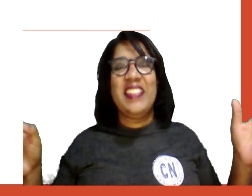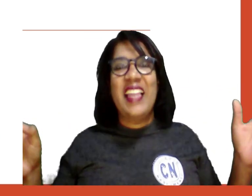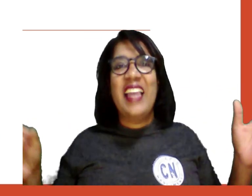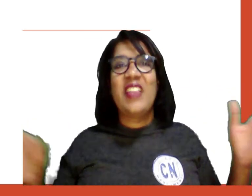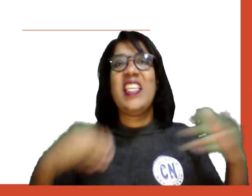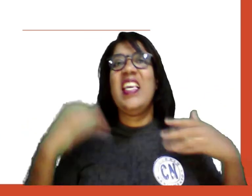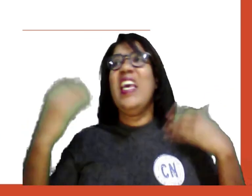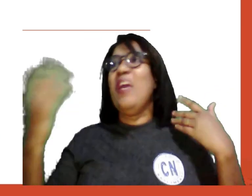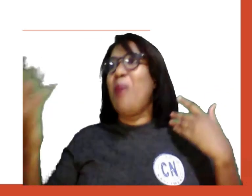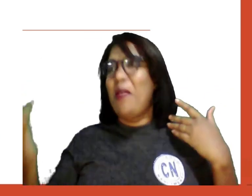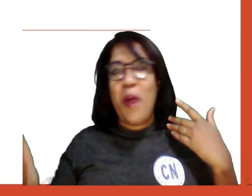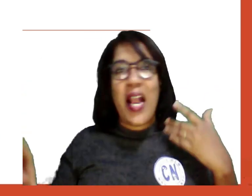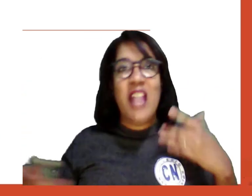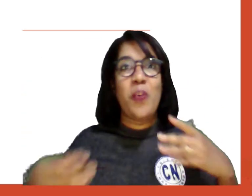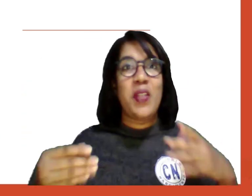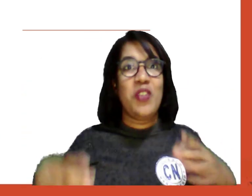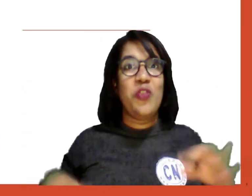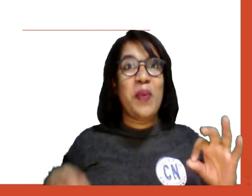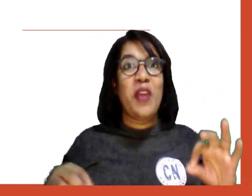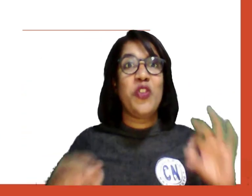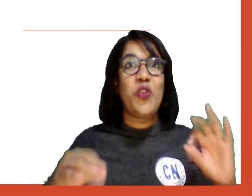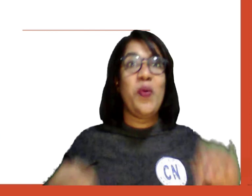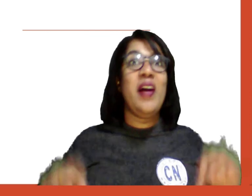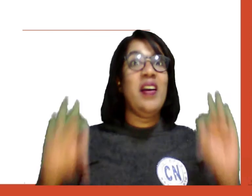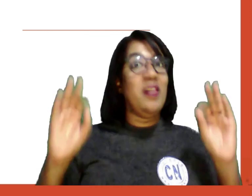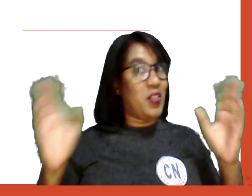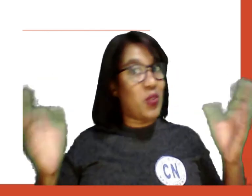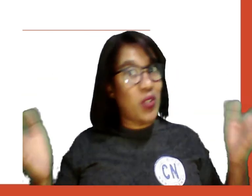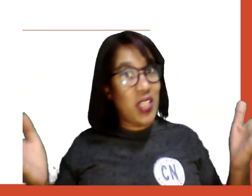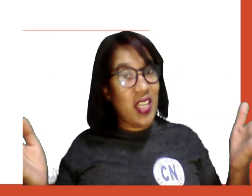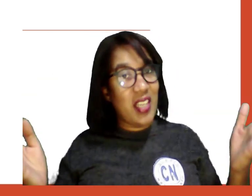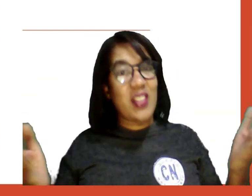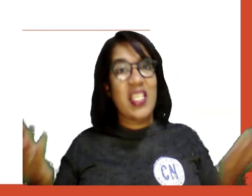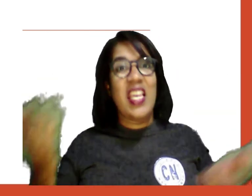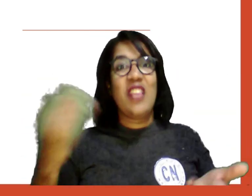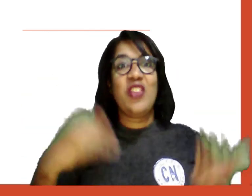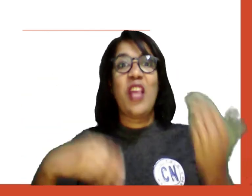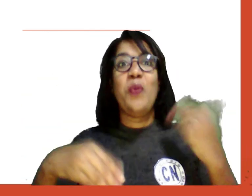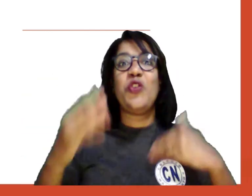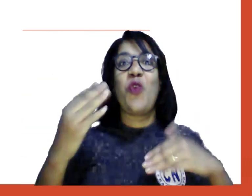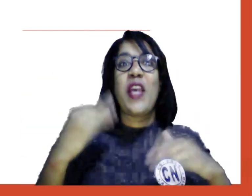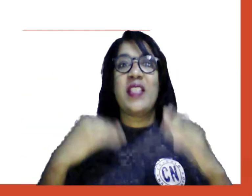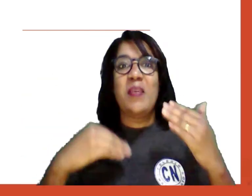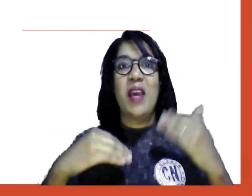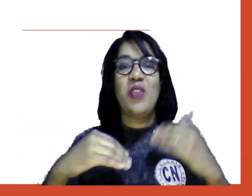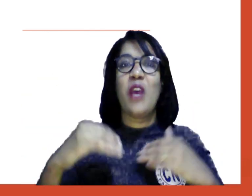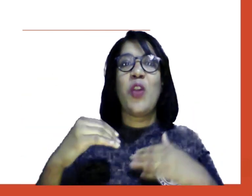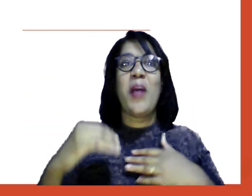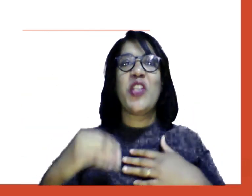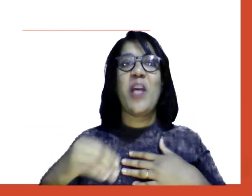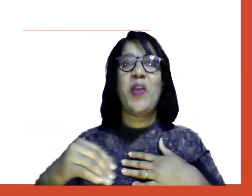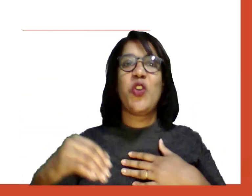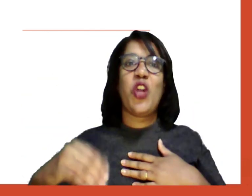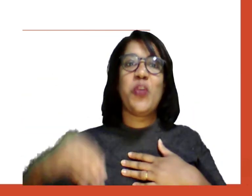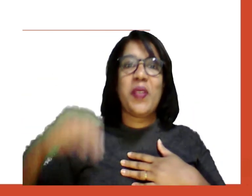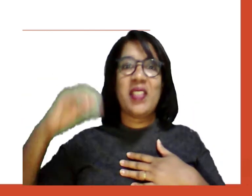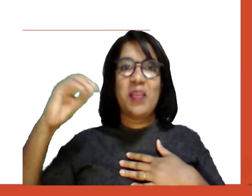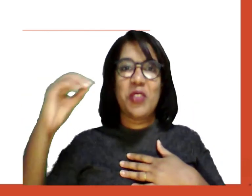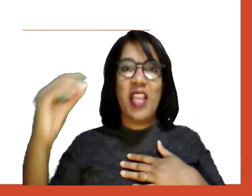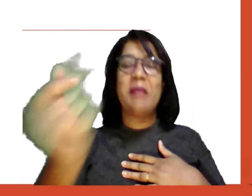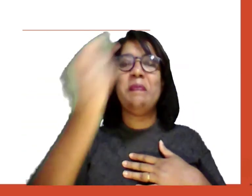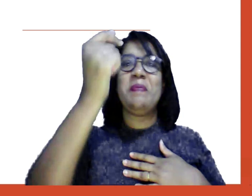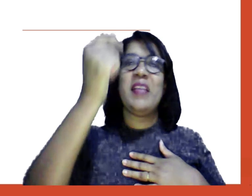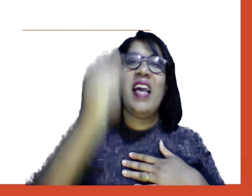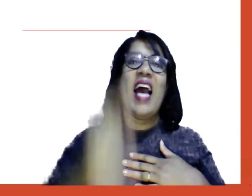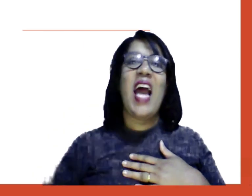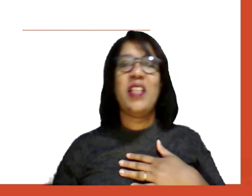Banho, né? Então assim, para varrer uma casa eu preciso de primeiro de uma vassoura. Então assim, temos conhecimentos e automaticamente quando nós